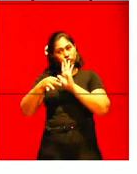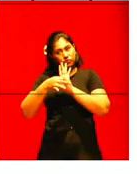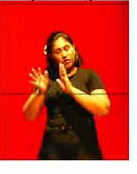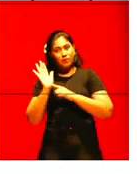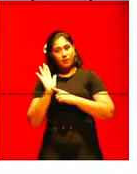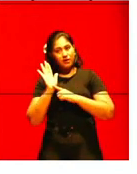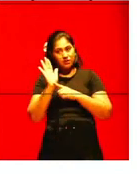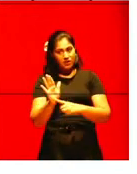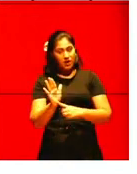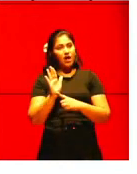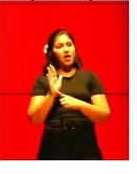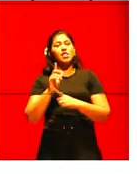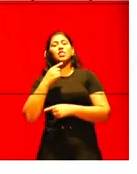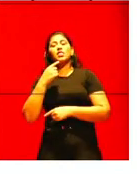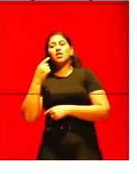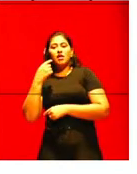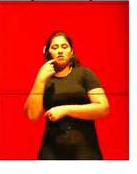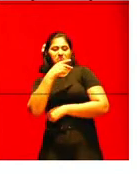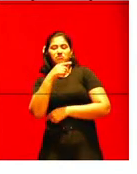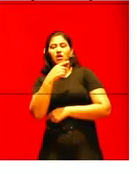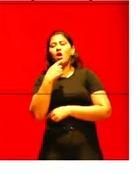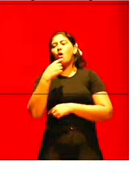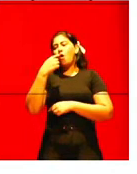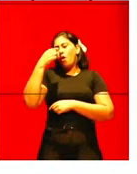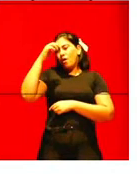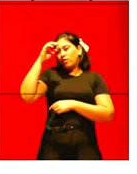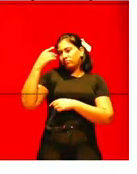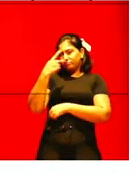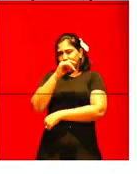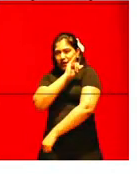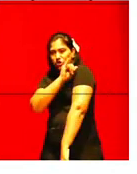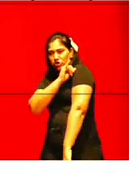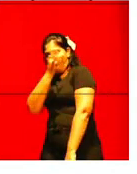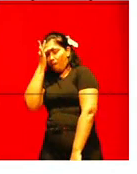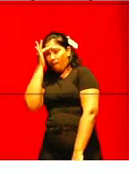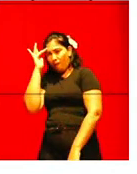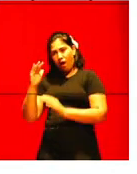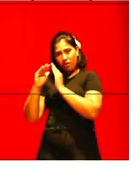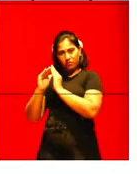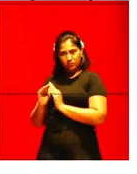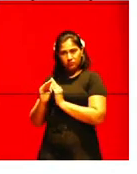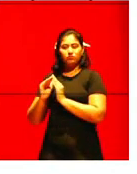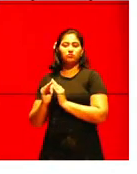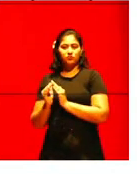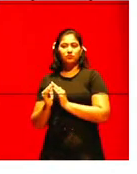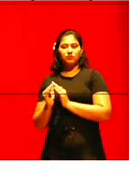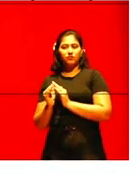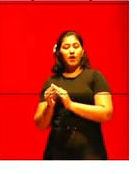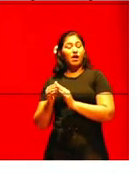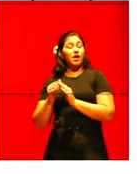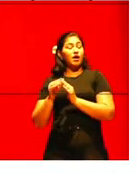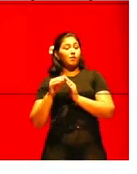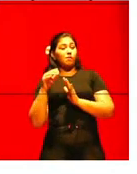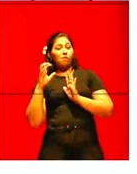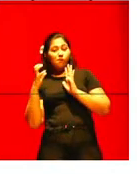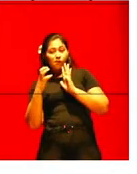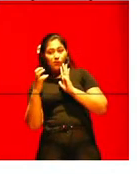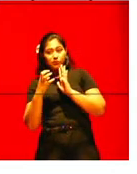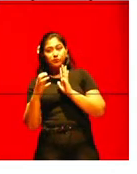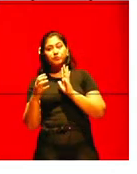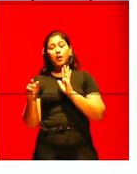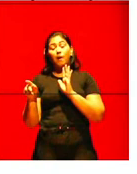o Museu das Invenções Cariocas, destaca-se o variado repertório linguístico empregado pelos